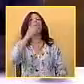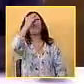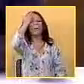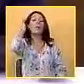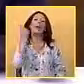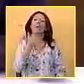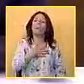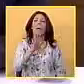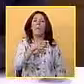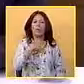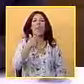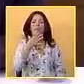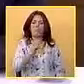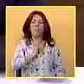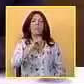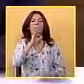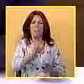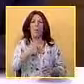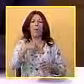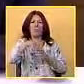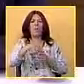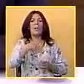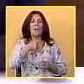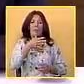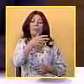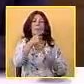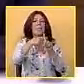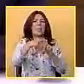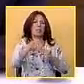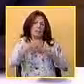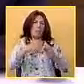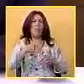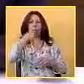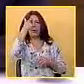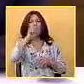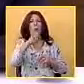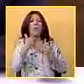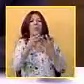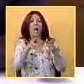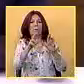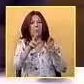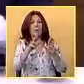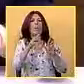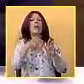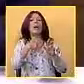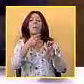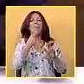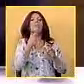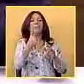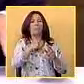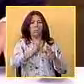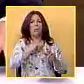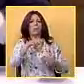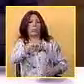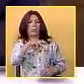uma pena. Mas eu acredito que vamos ser eleitos. A minha mensagem é positiva. A minha mensagem é de esperança, não por decreto. A minha mensagem é de mérito,